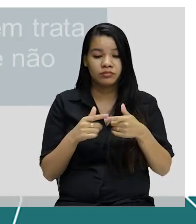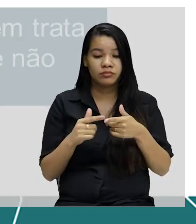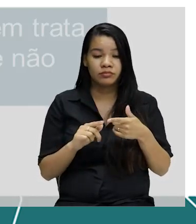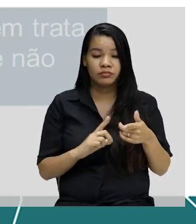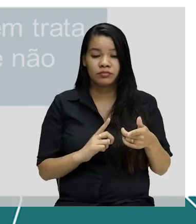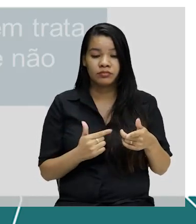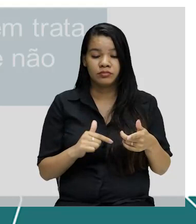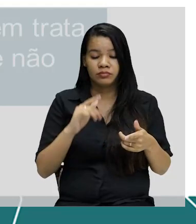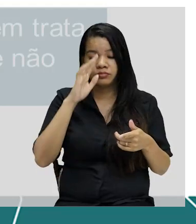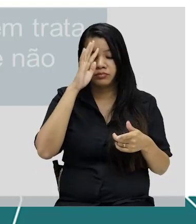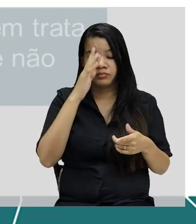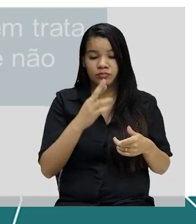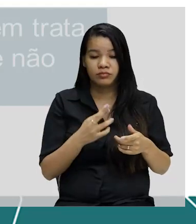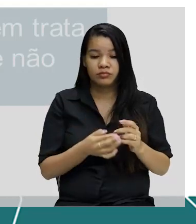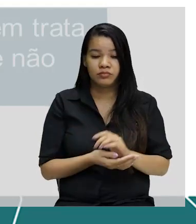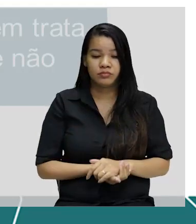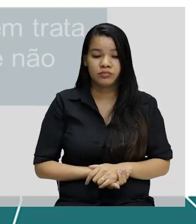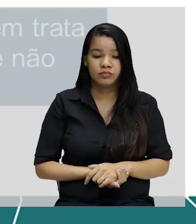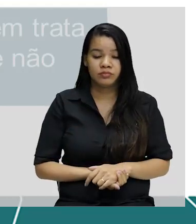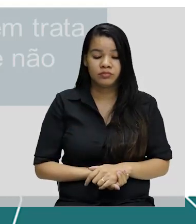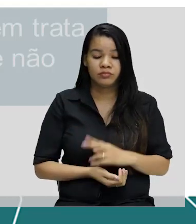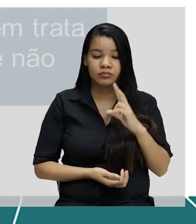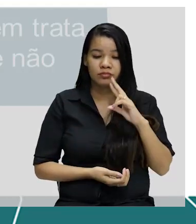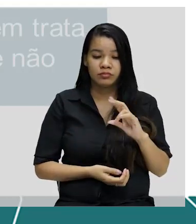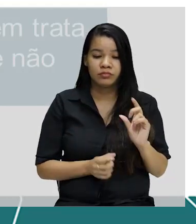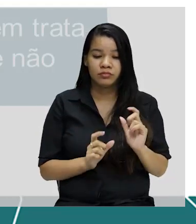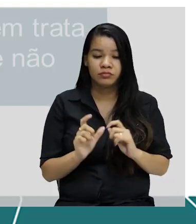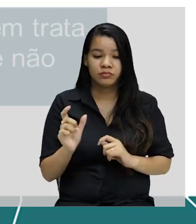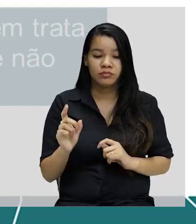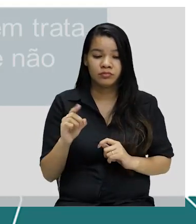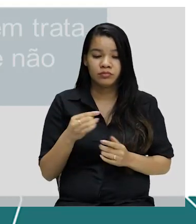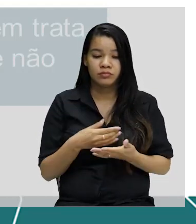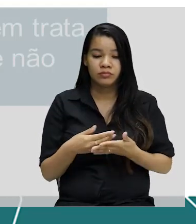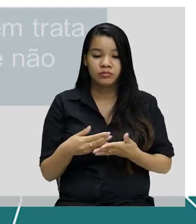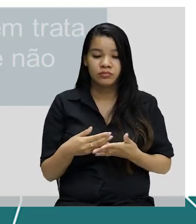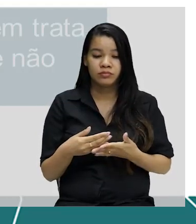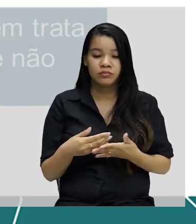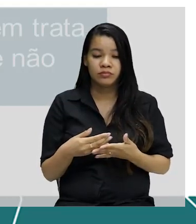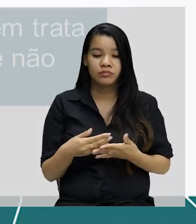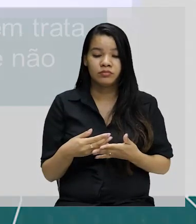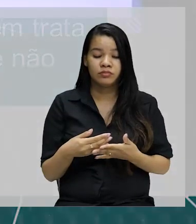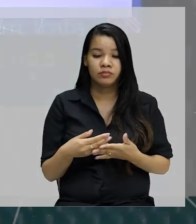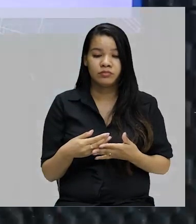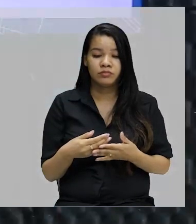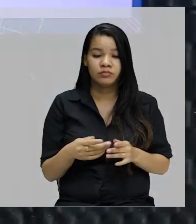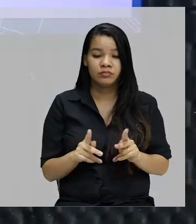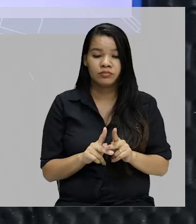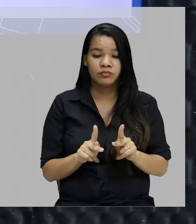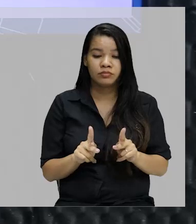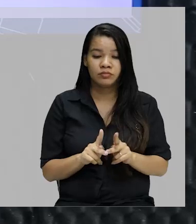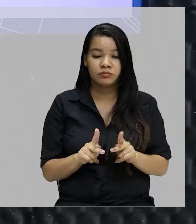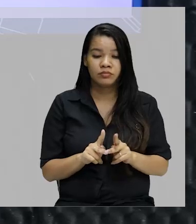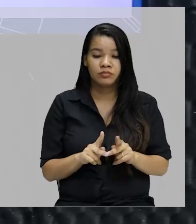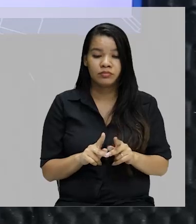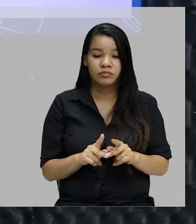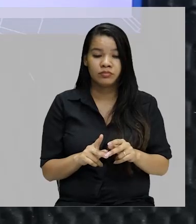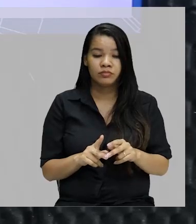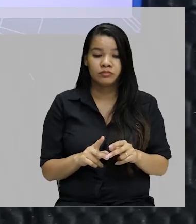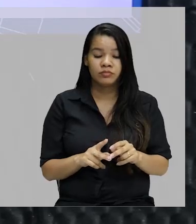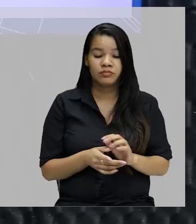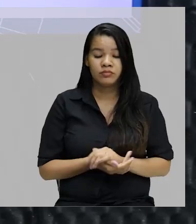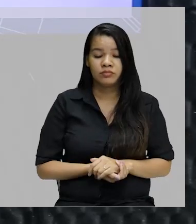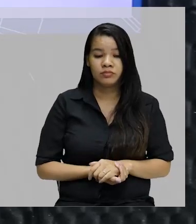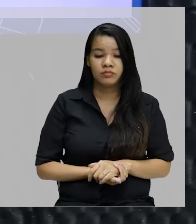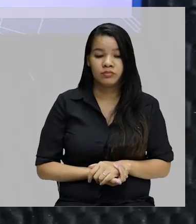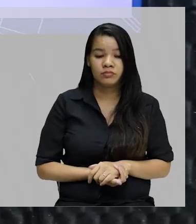porque problemas não é sujeito. Ó. Observe que o termo é introduzido pela preposição. Quem